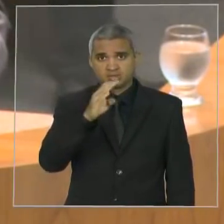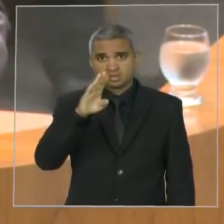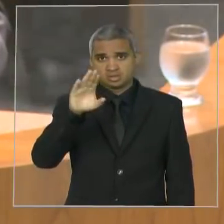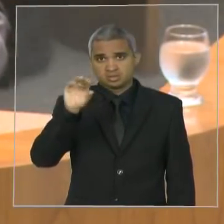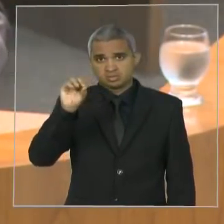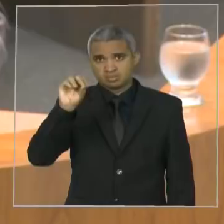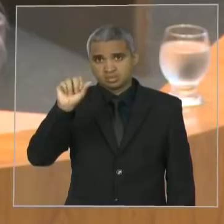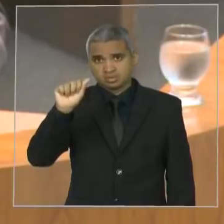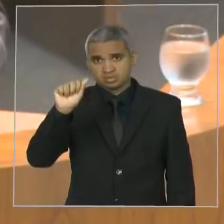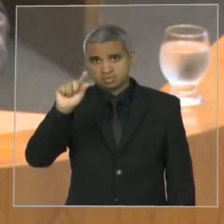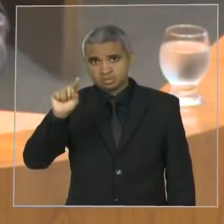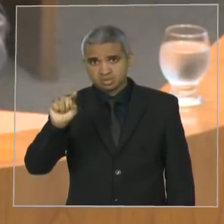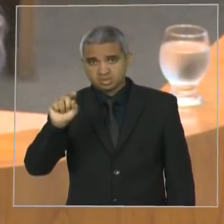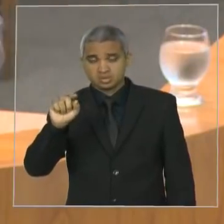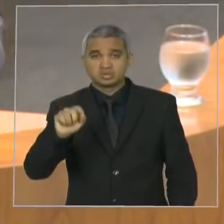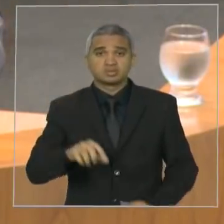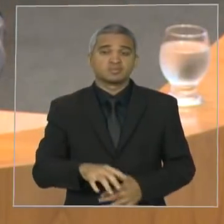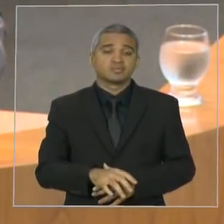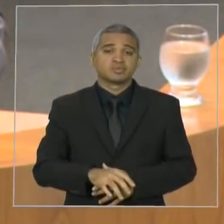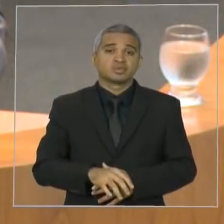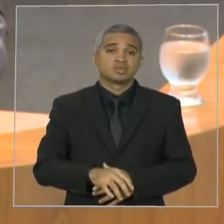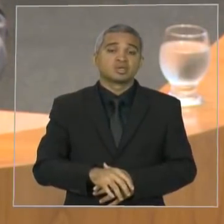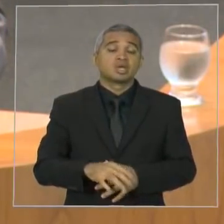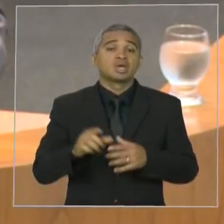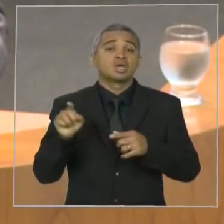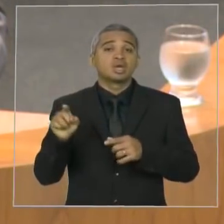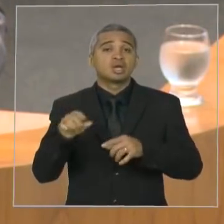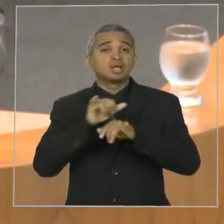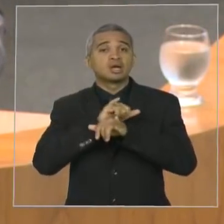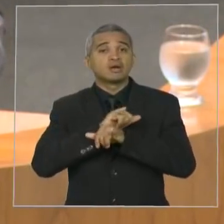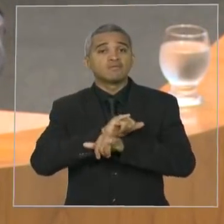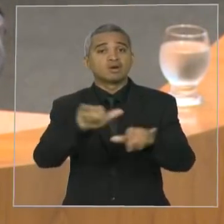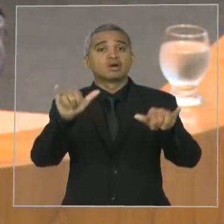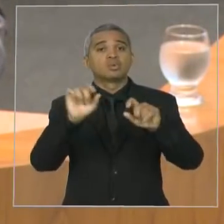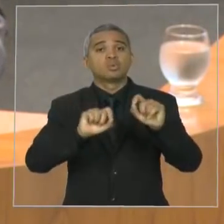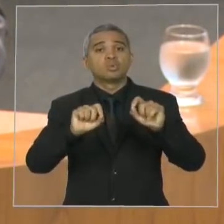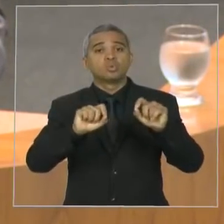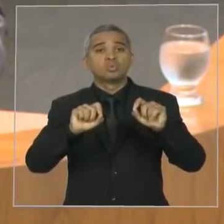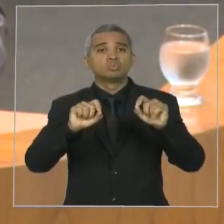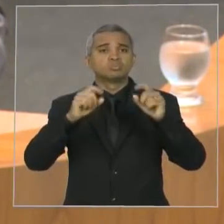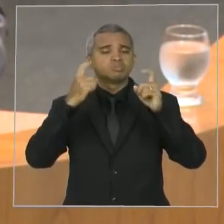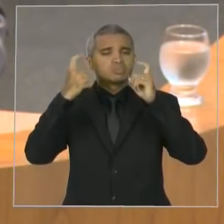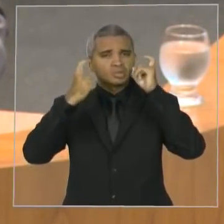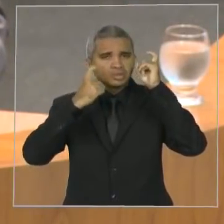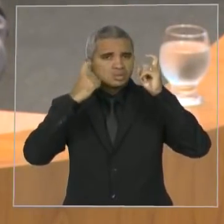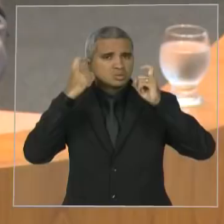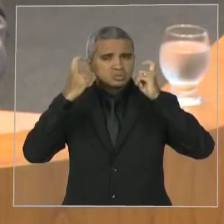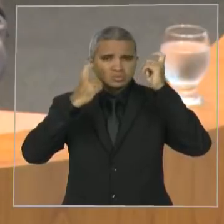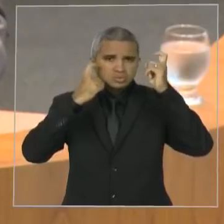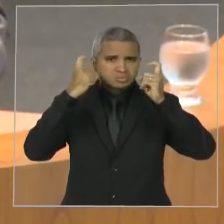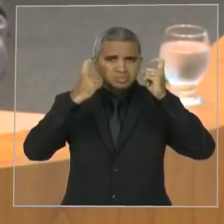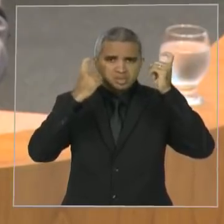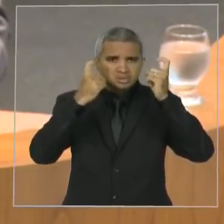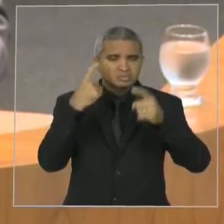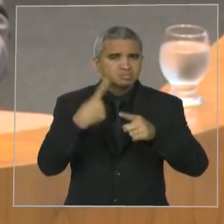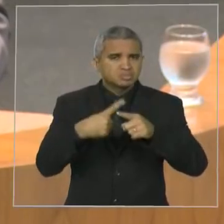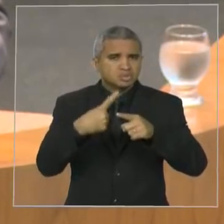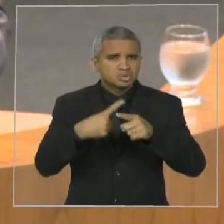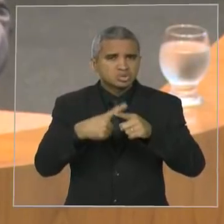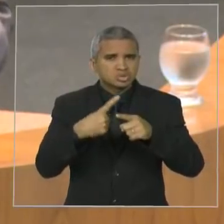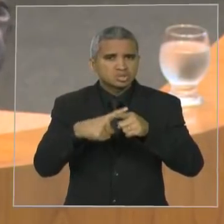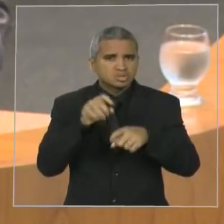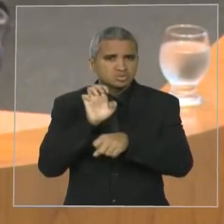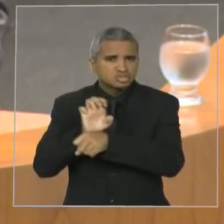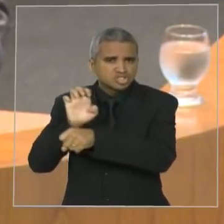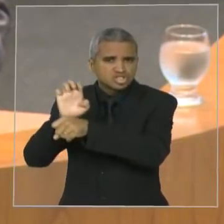da lei estadual e não Código Penal Militar e Código de Processo Penal Militar, que é um absurdo jurídico que se vê não só no Maranhão,